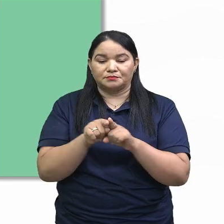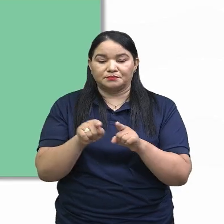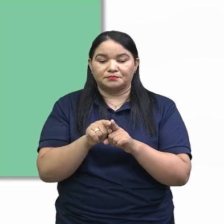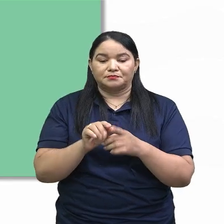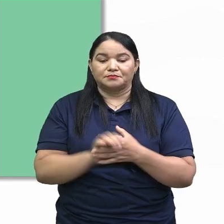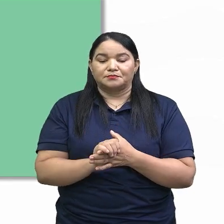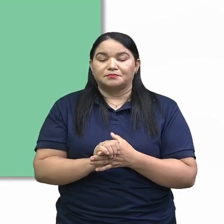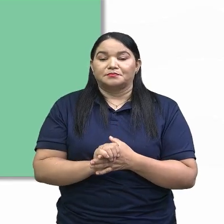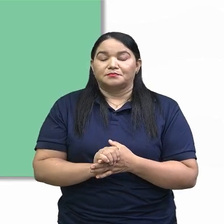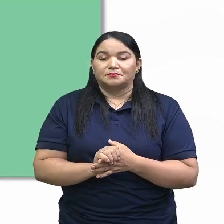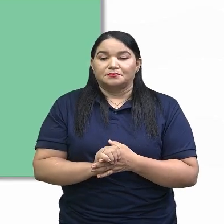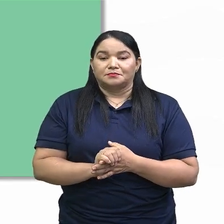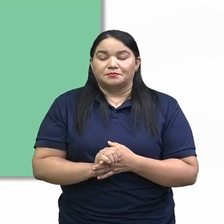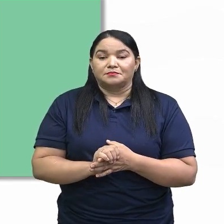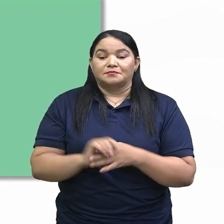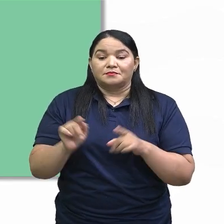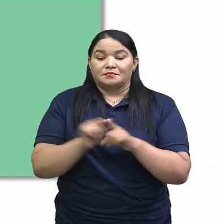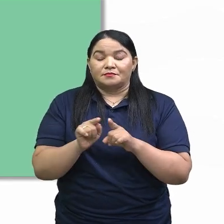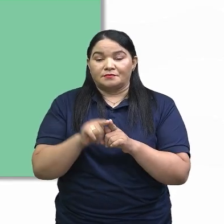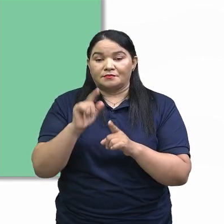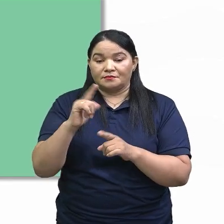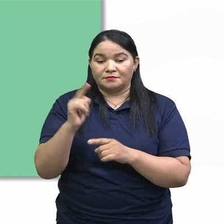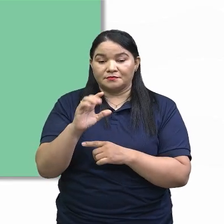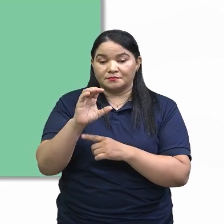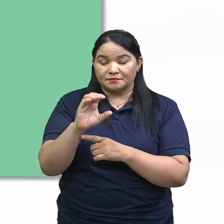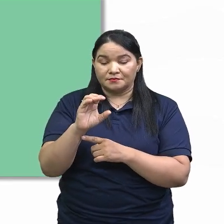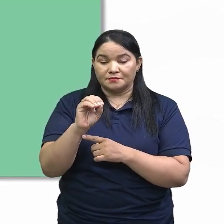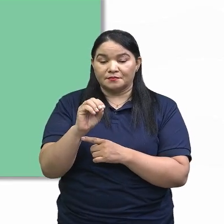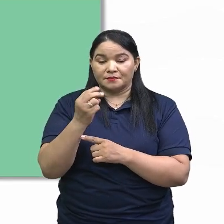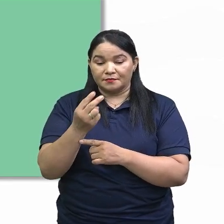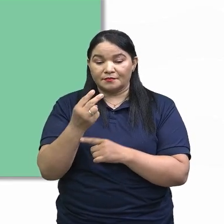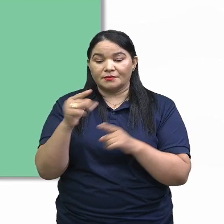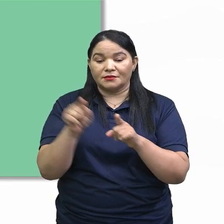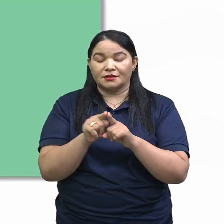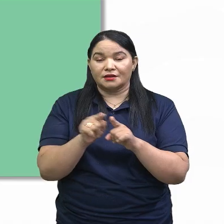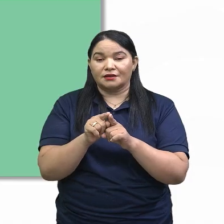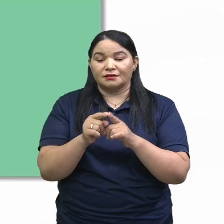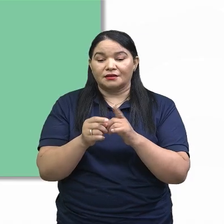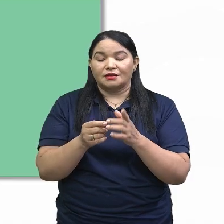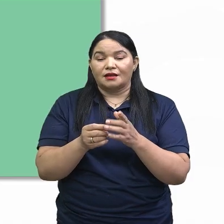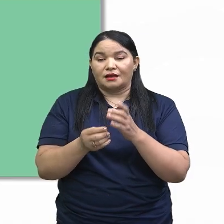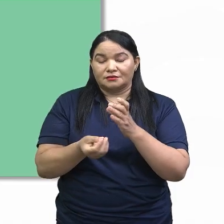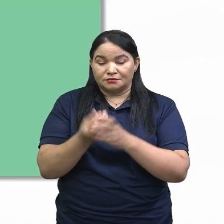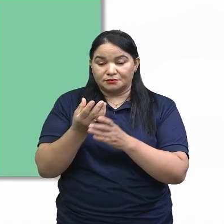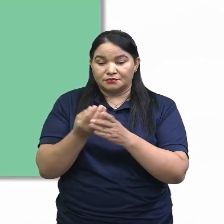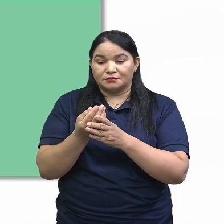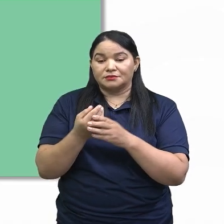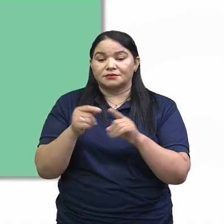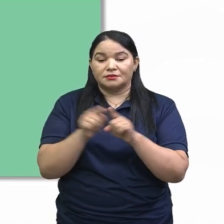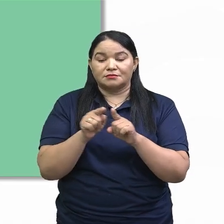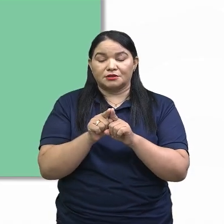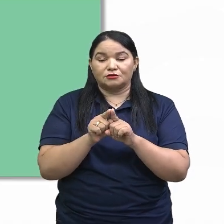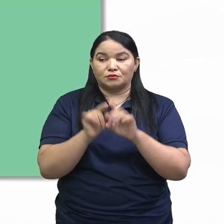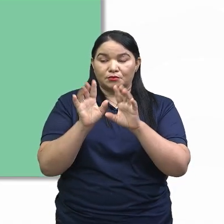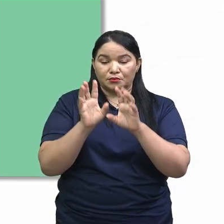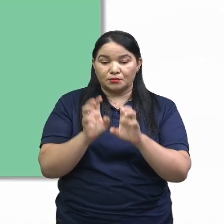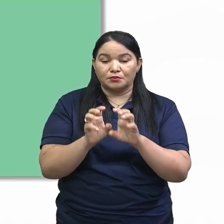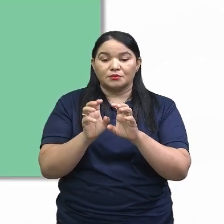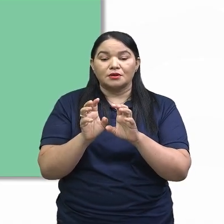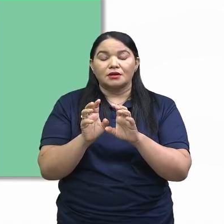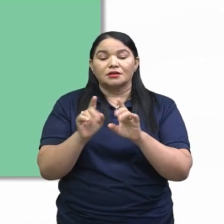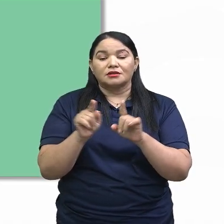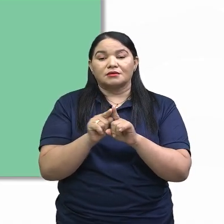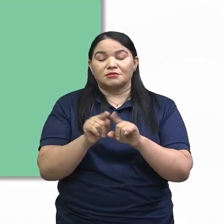outra informação: o carbono emitido na queima do biogás foi retirado da atmosfera, ao contrário